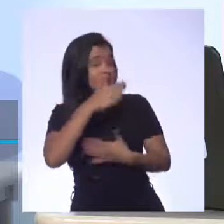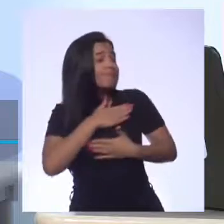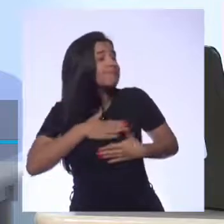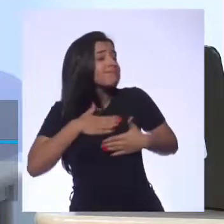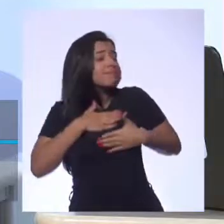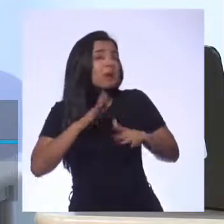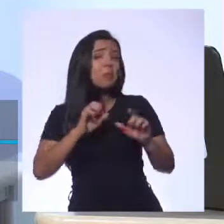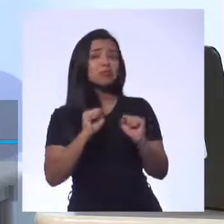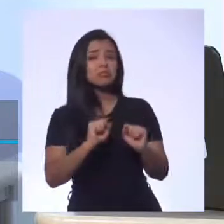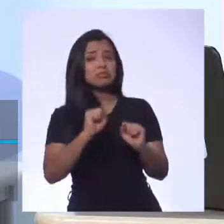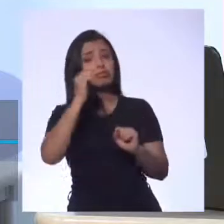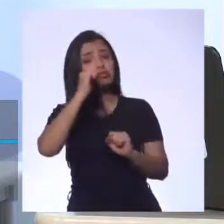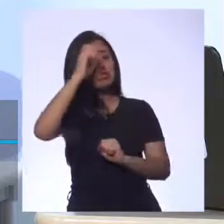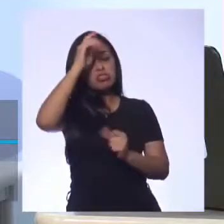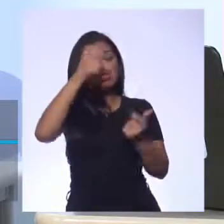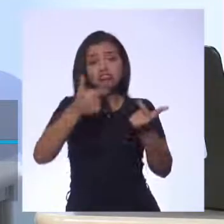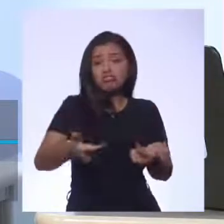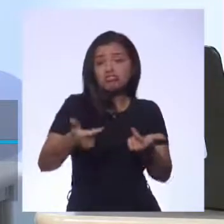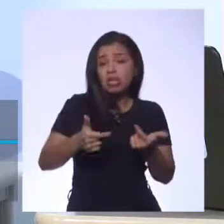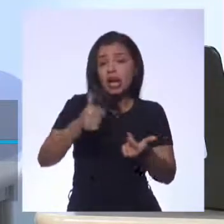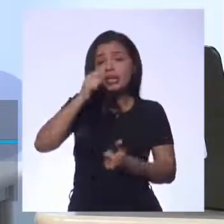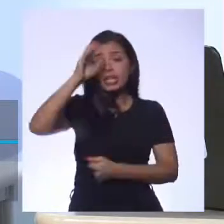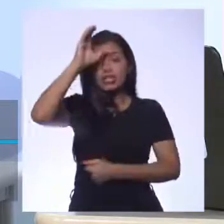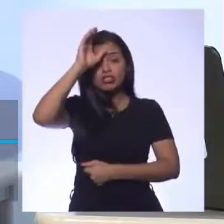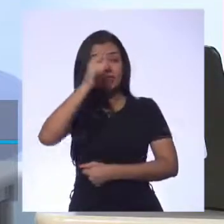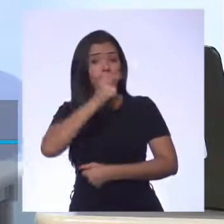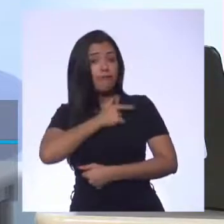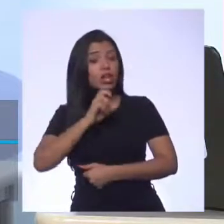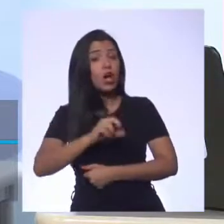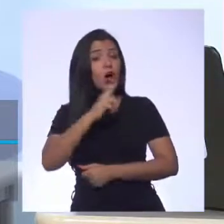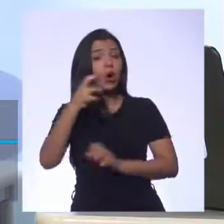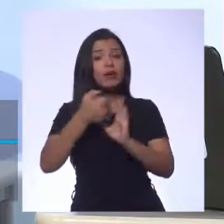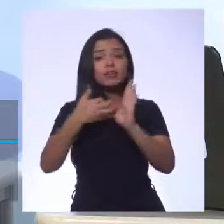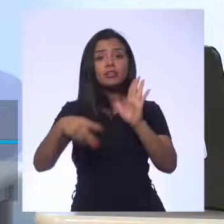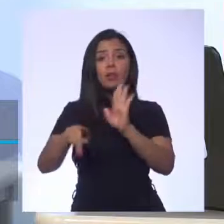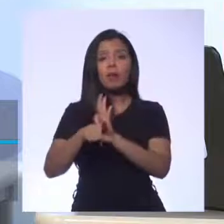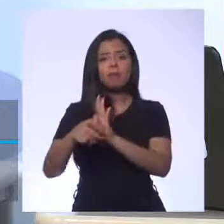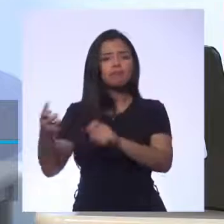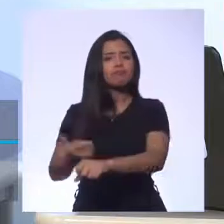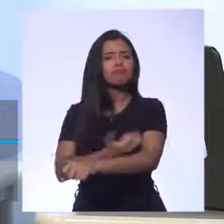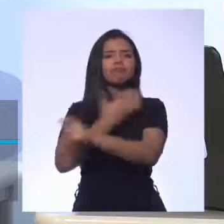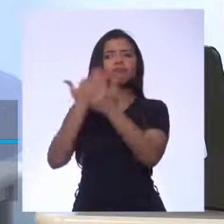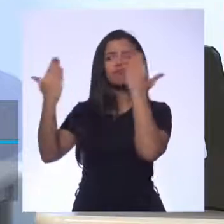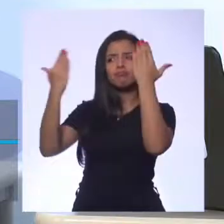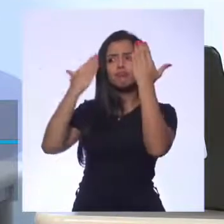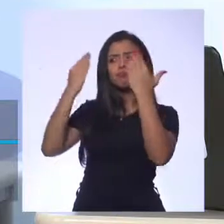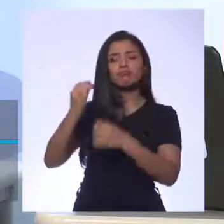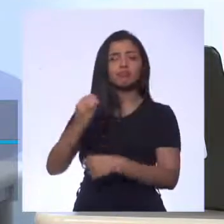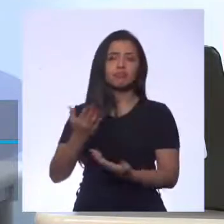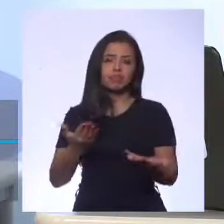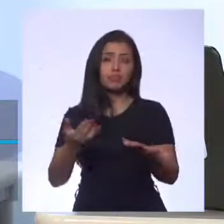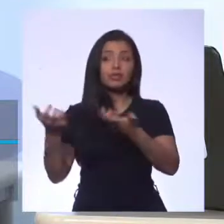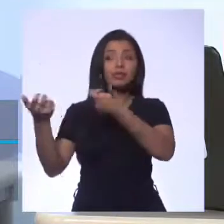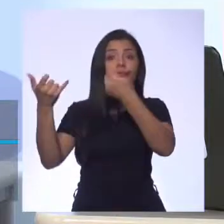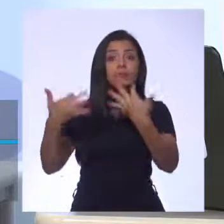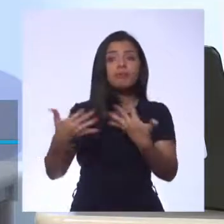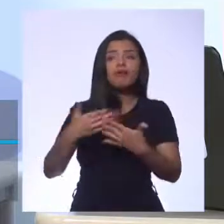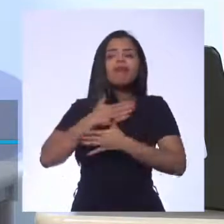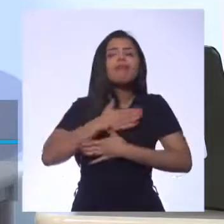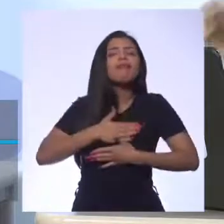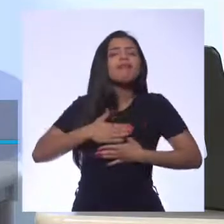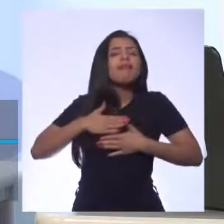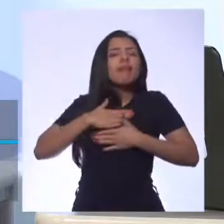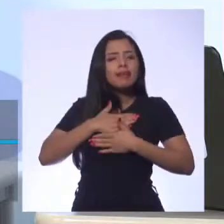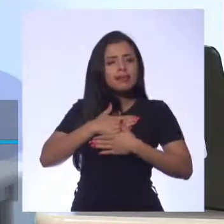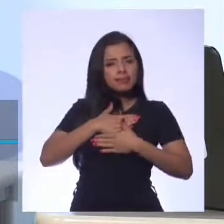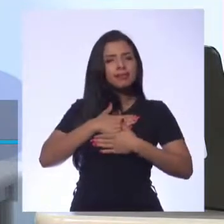Eu poderia, então, falar características psicológicas, características também dessa tia física. Então, fala que a tia é querida. Então,